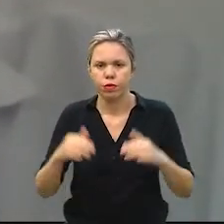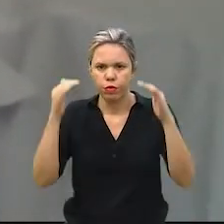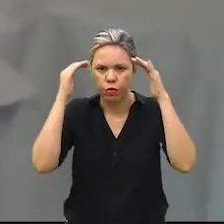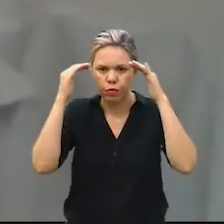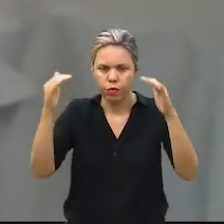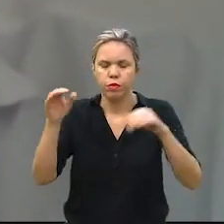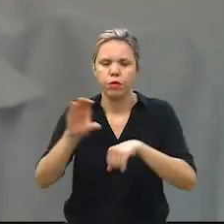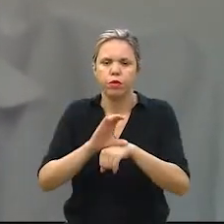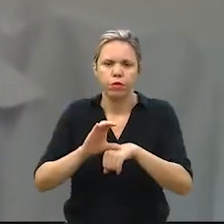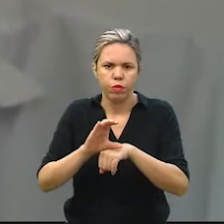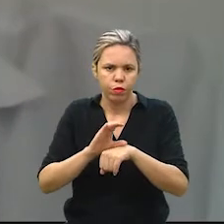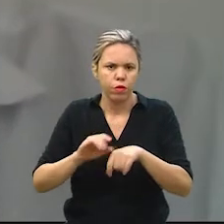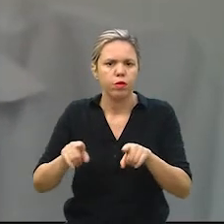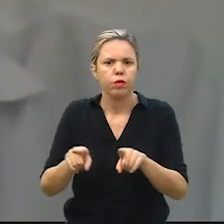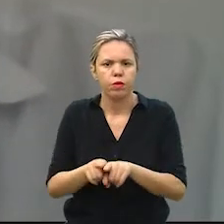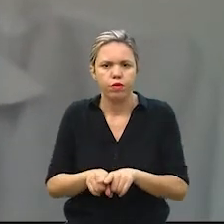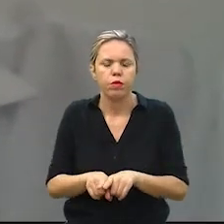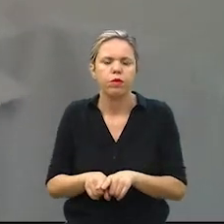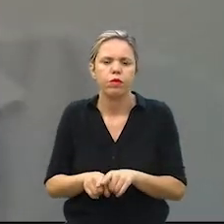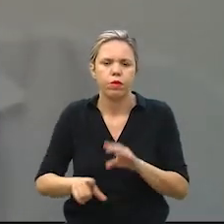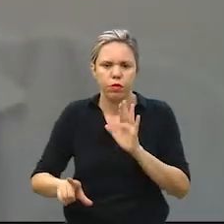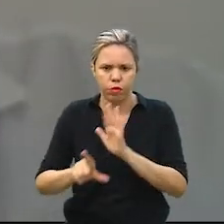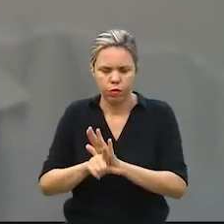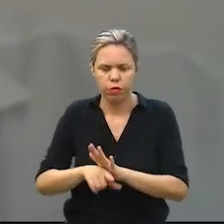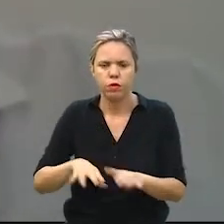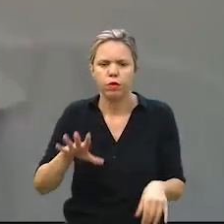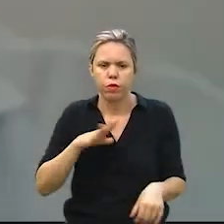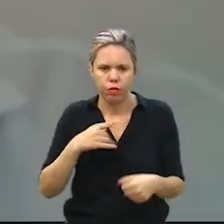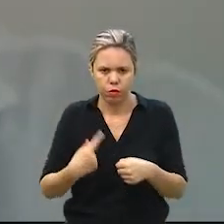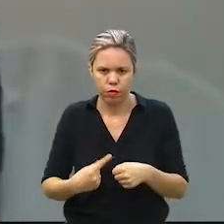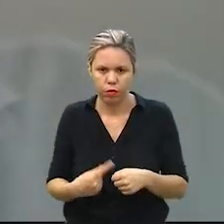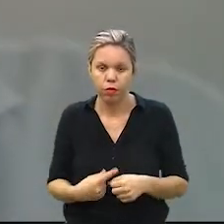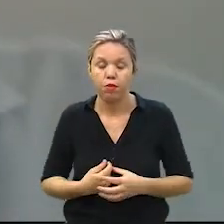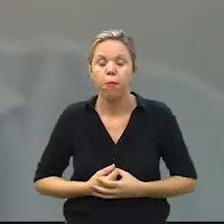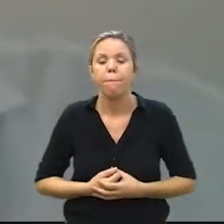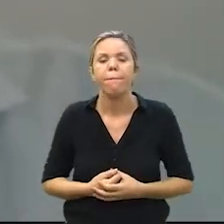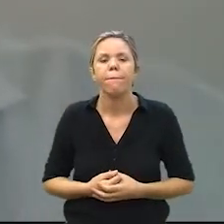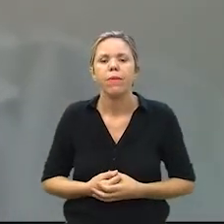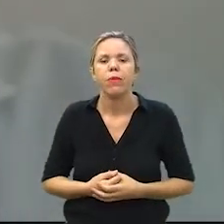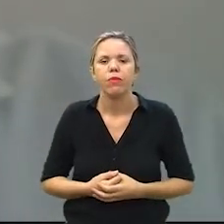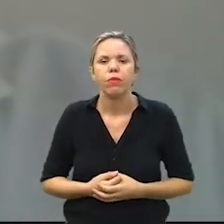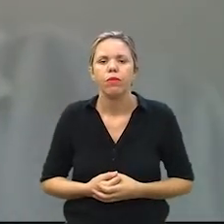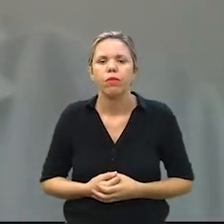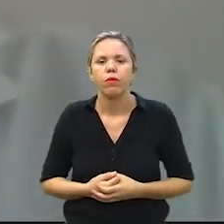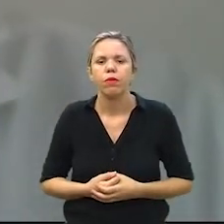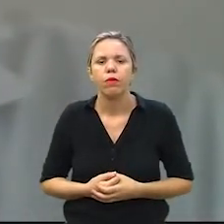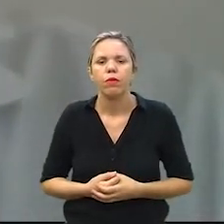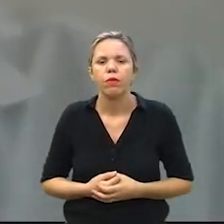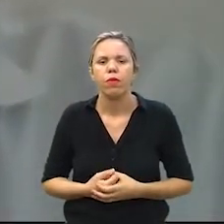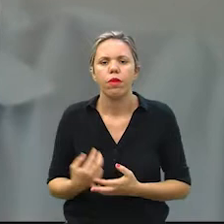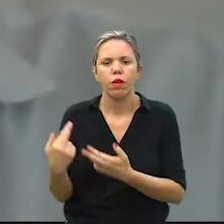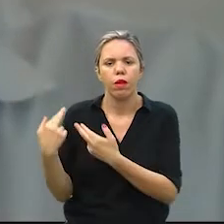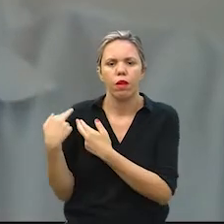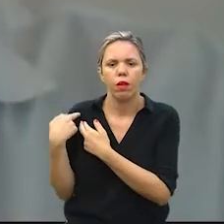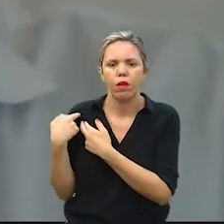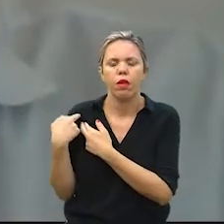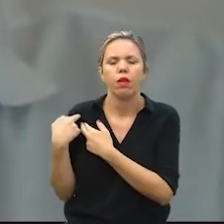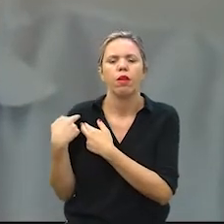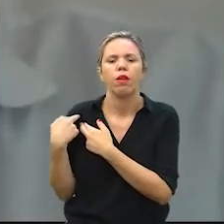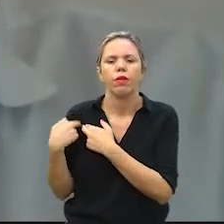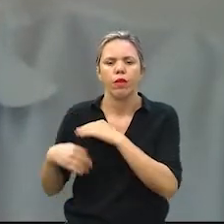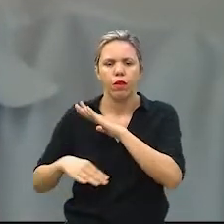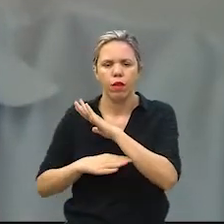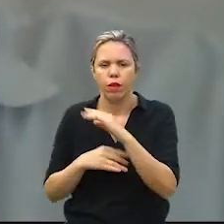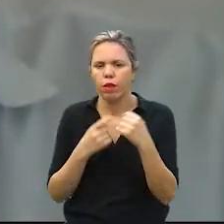à Constituição, em cumprimento também a lei orgânica municipal. Então, e cabe ao